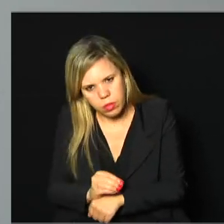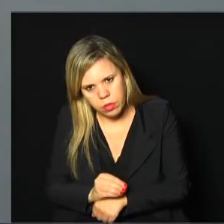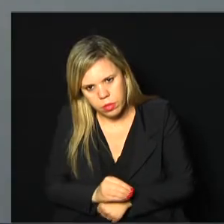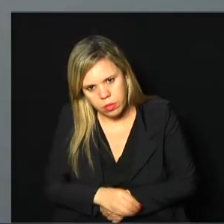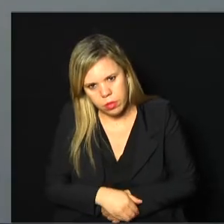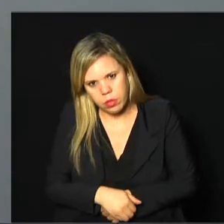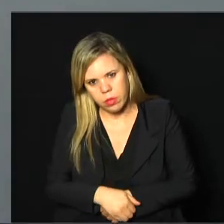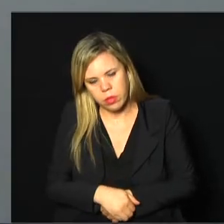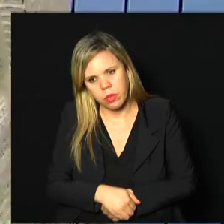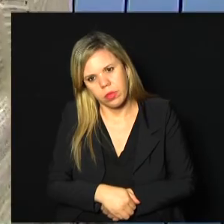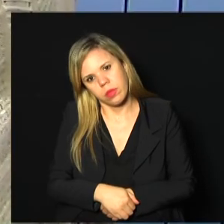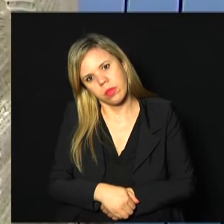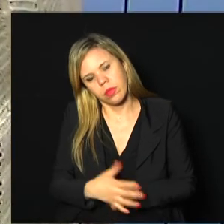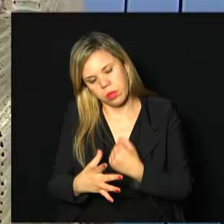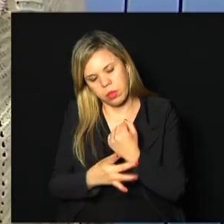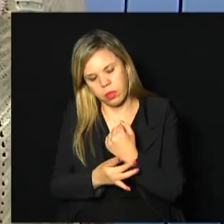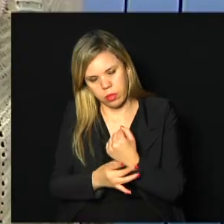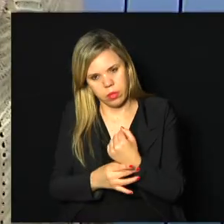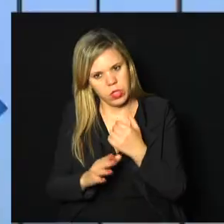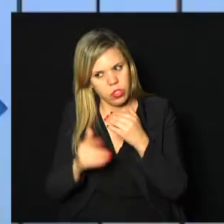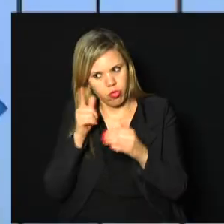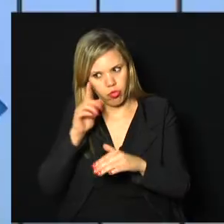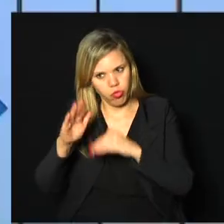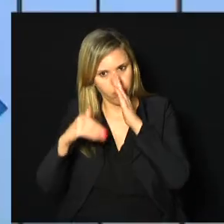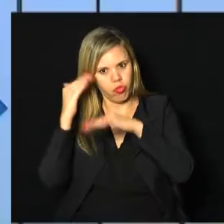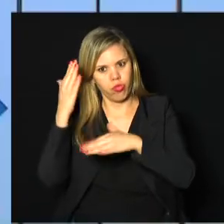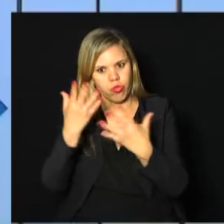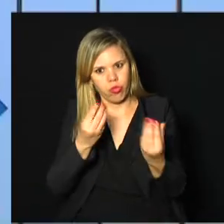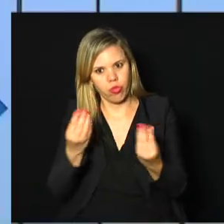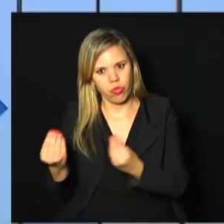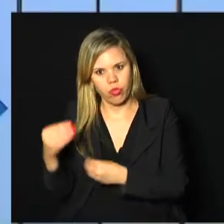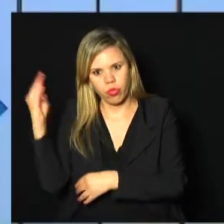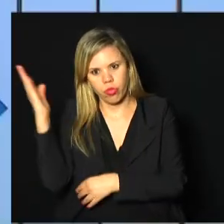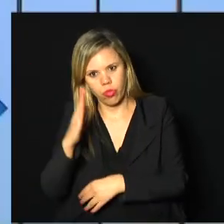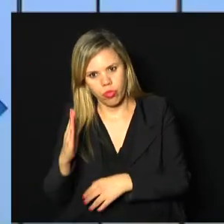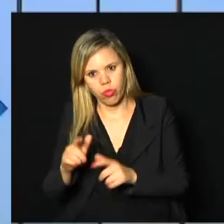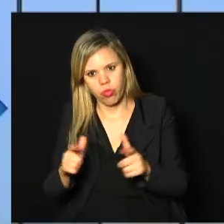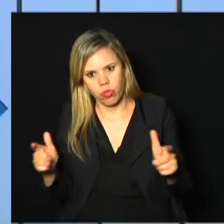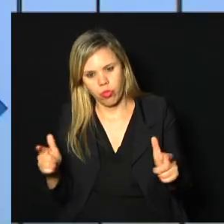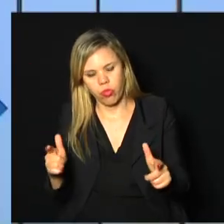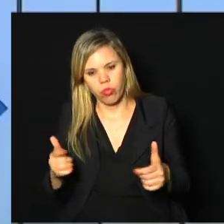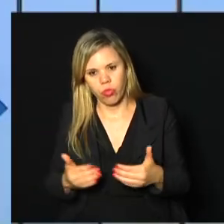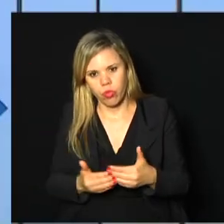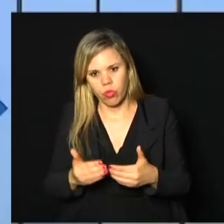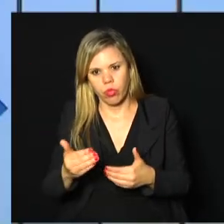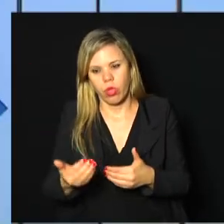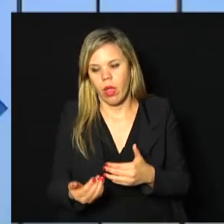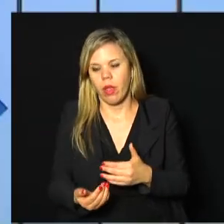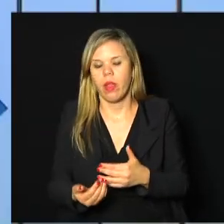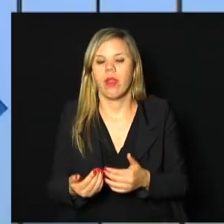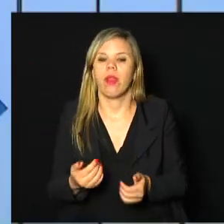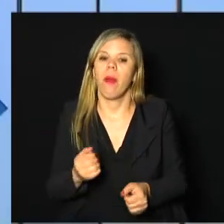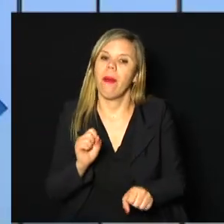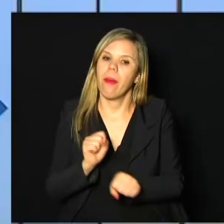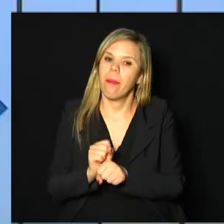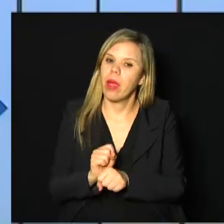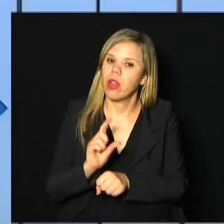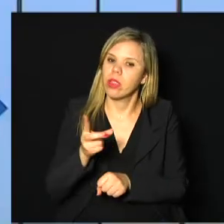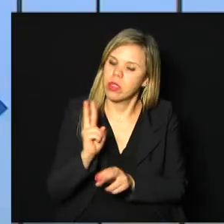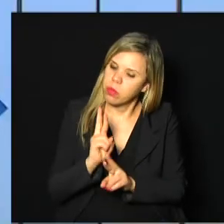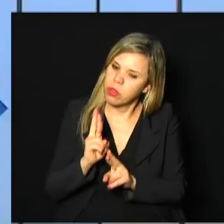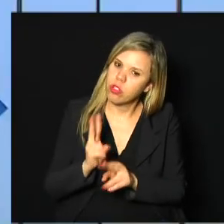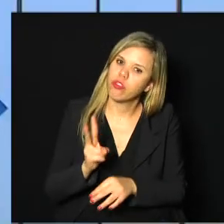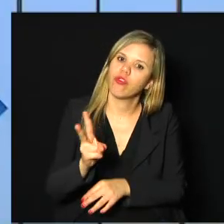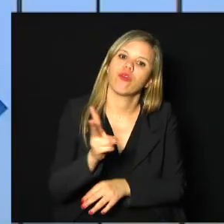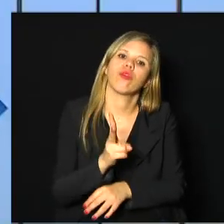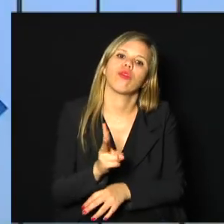é segura. E a gente avançou muito, a senhora estava falando, né, que o Brasil avançou, deu um passinho para trás, mas a esperança é que